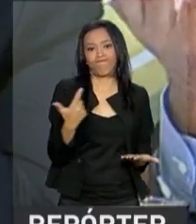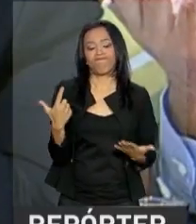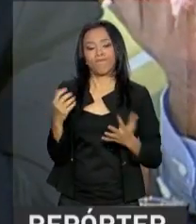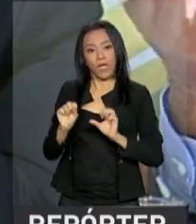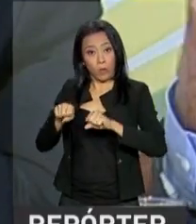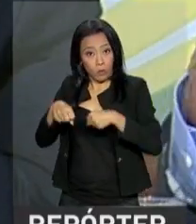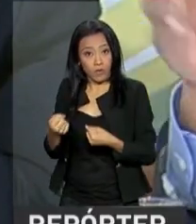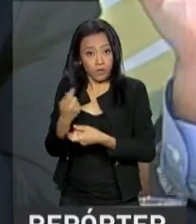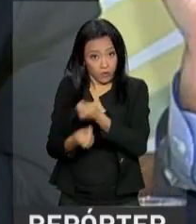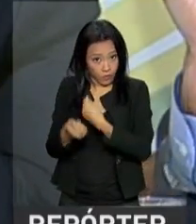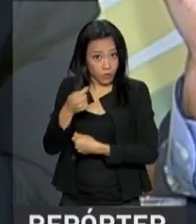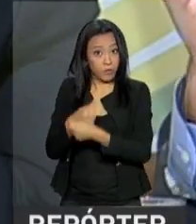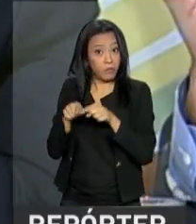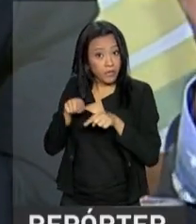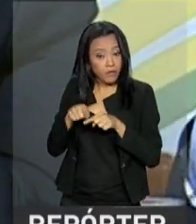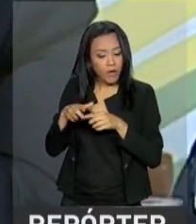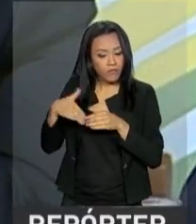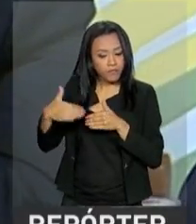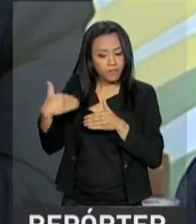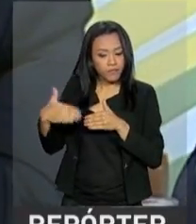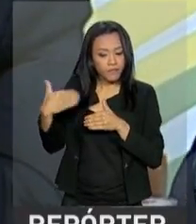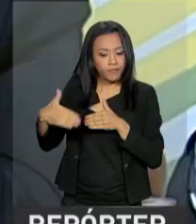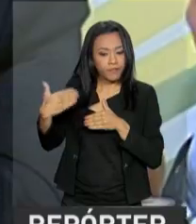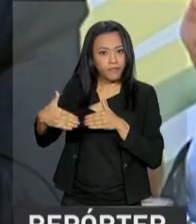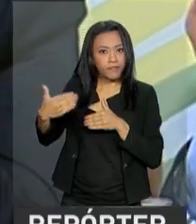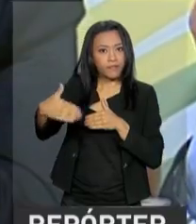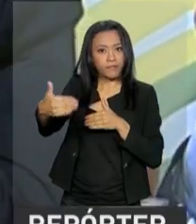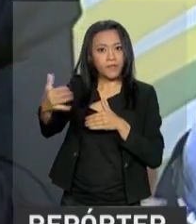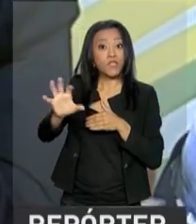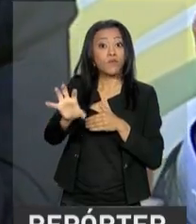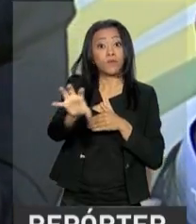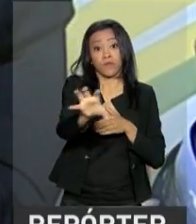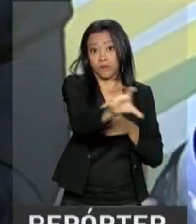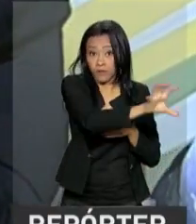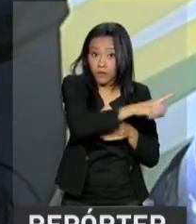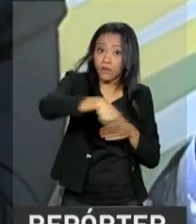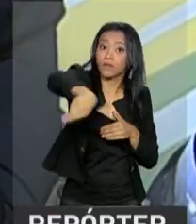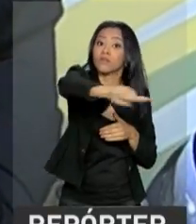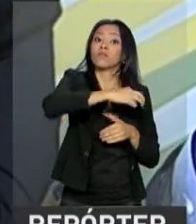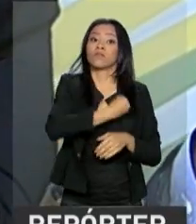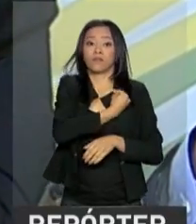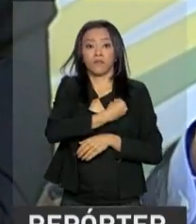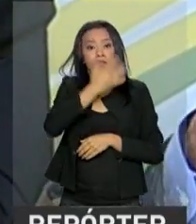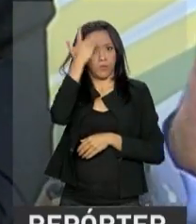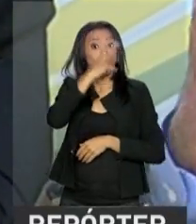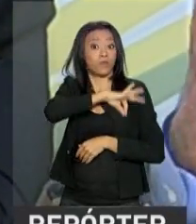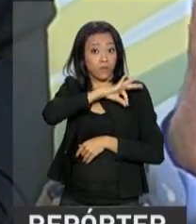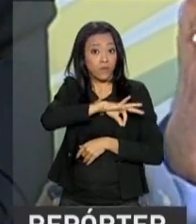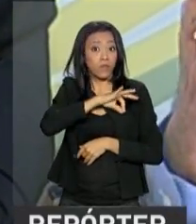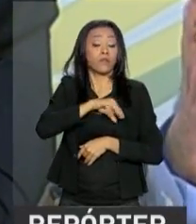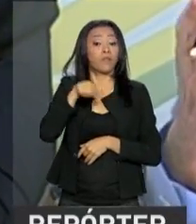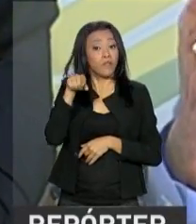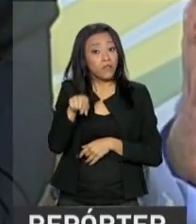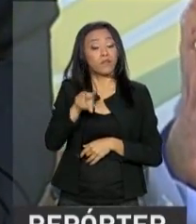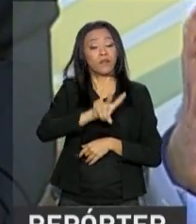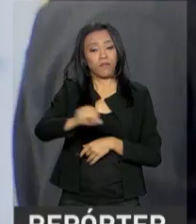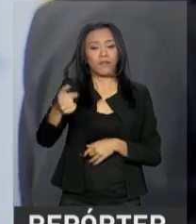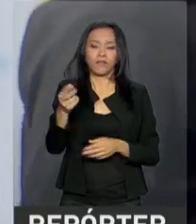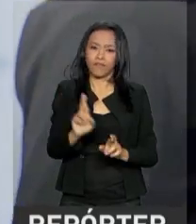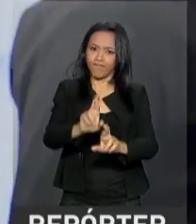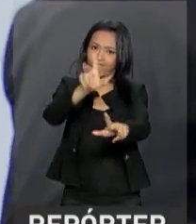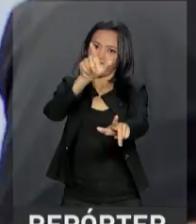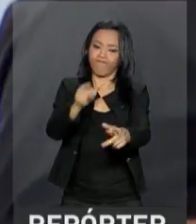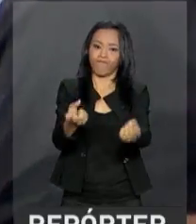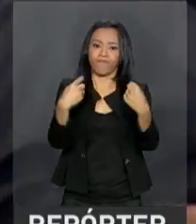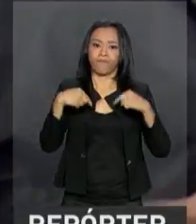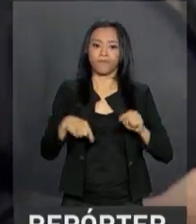vai também ao longo do tempo refletindo no emprego é é isso que vai fazer a grande diferença a